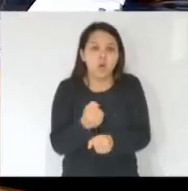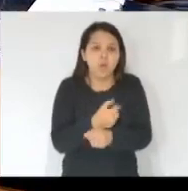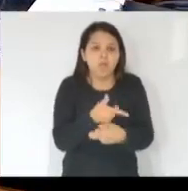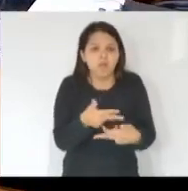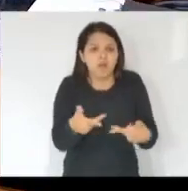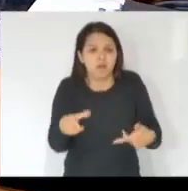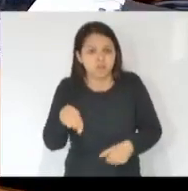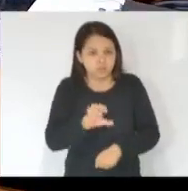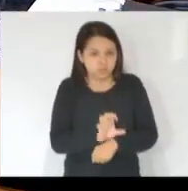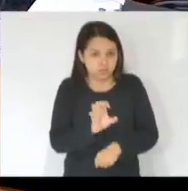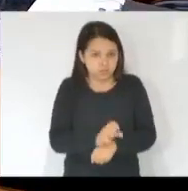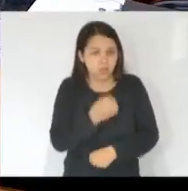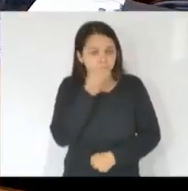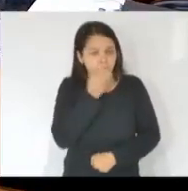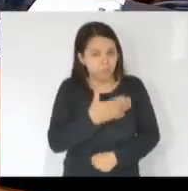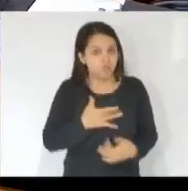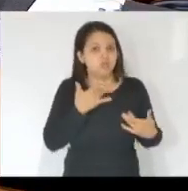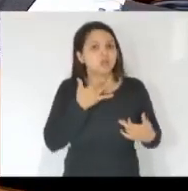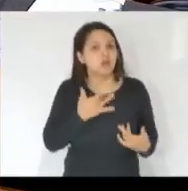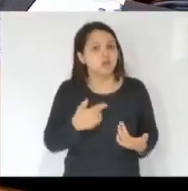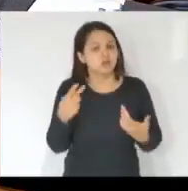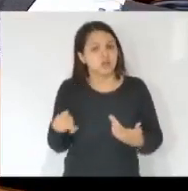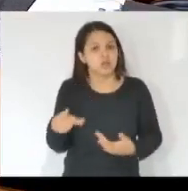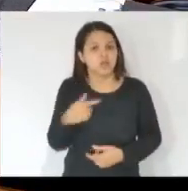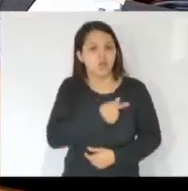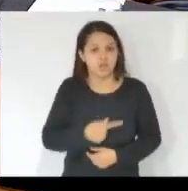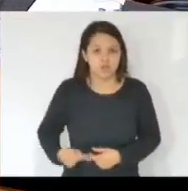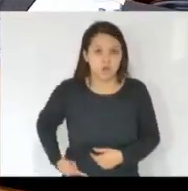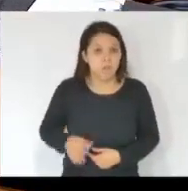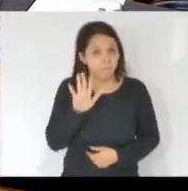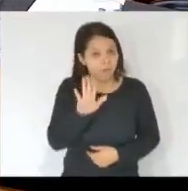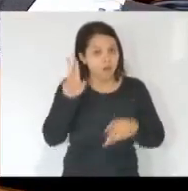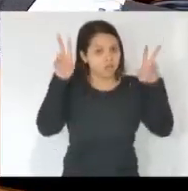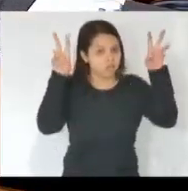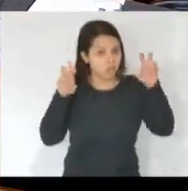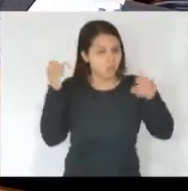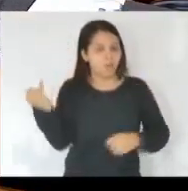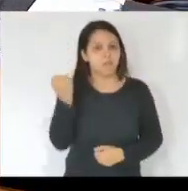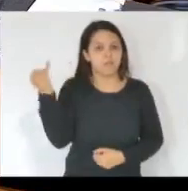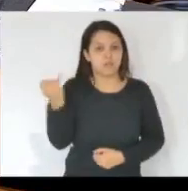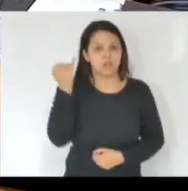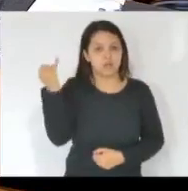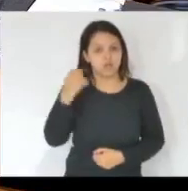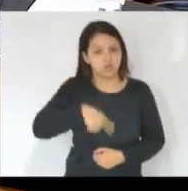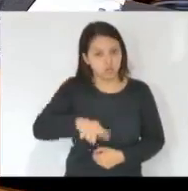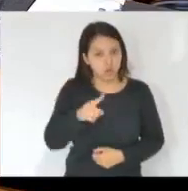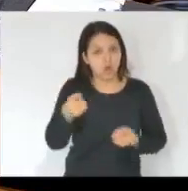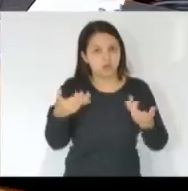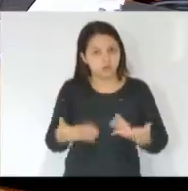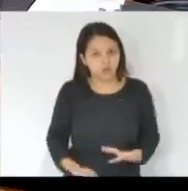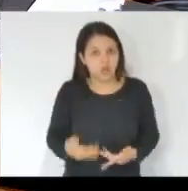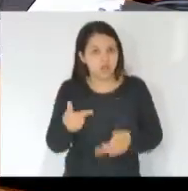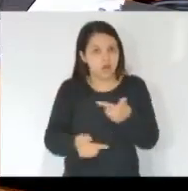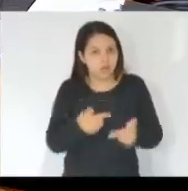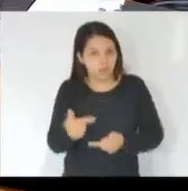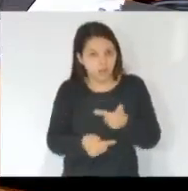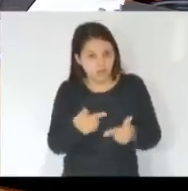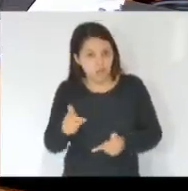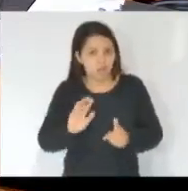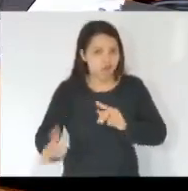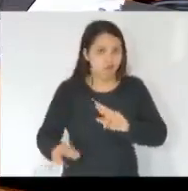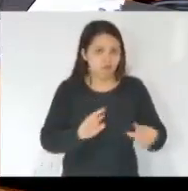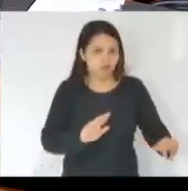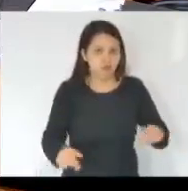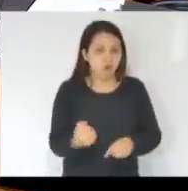boa vontade do governador, mas eu creio que é um tema relevante, nós temos esse levantamento e trabalharmos para que diversas obras do